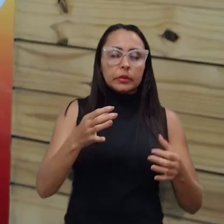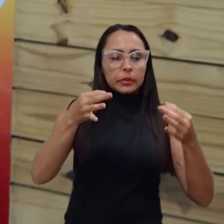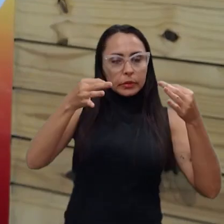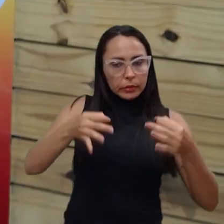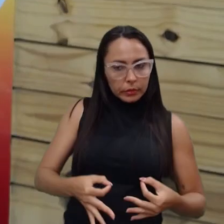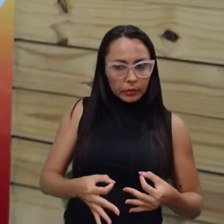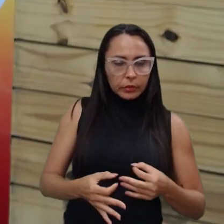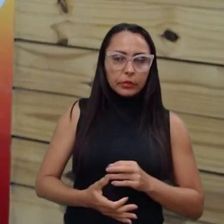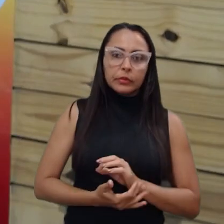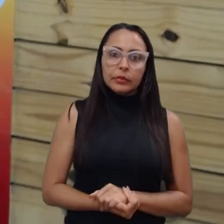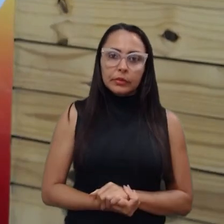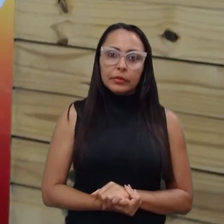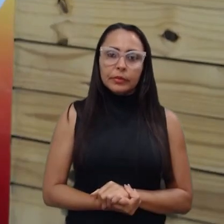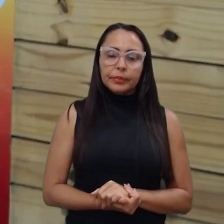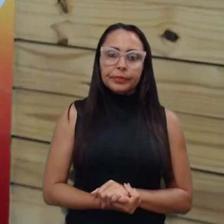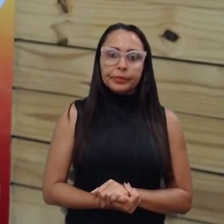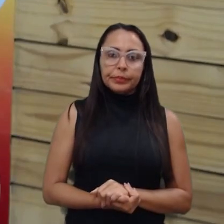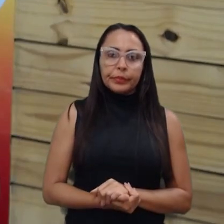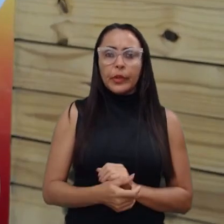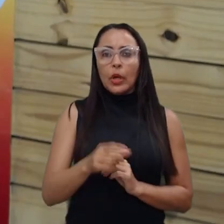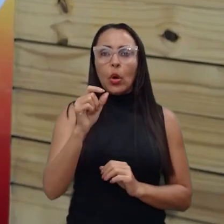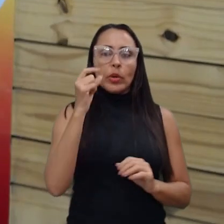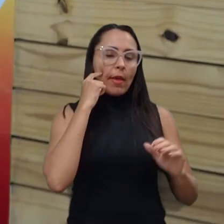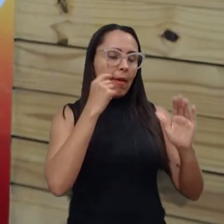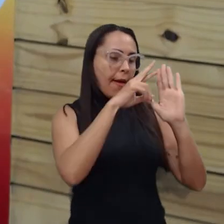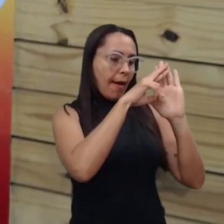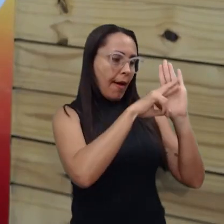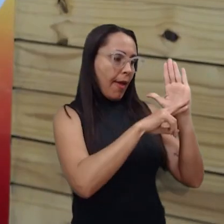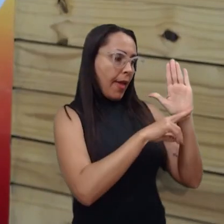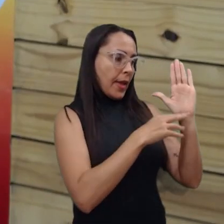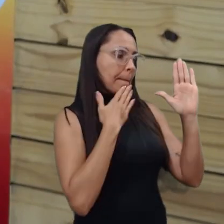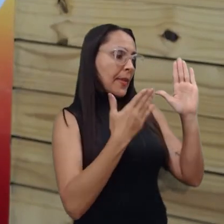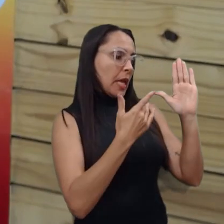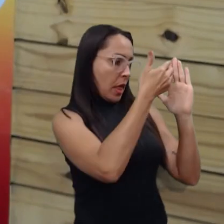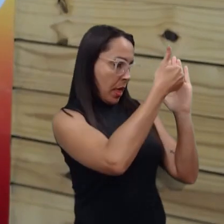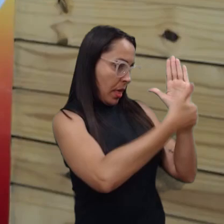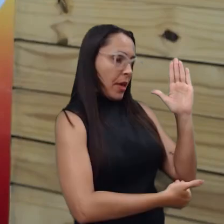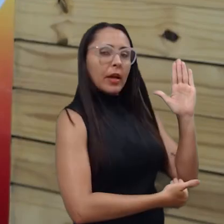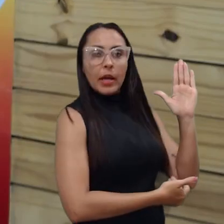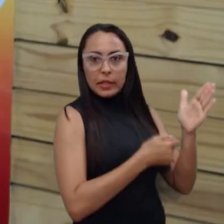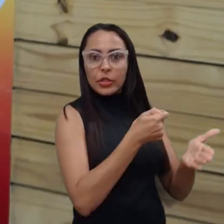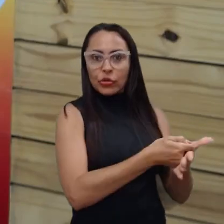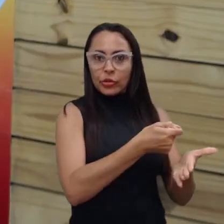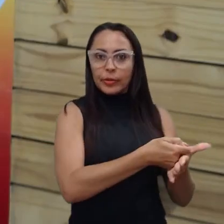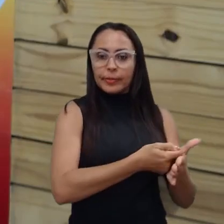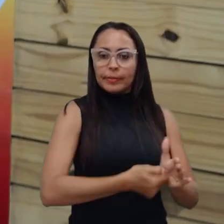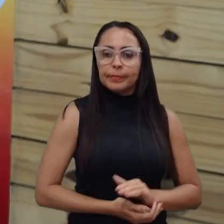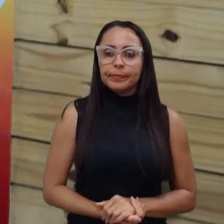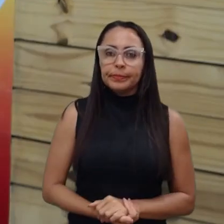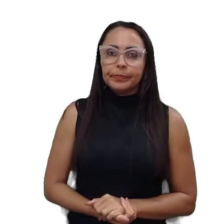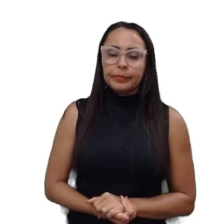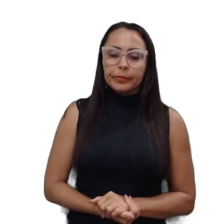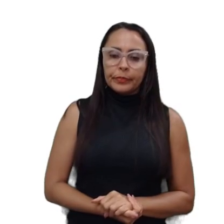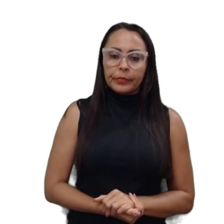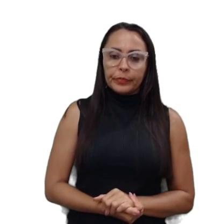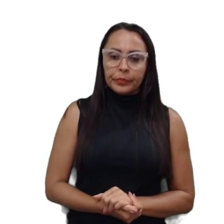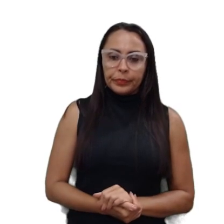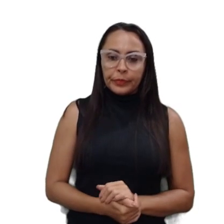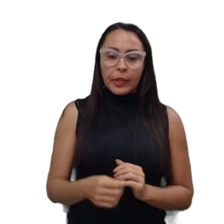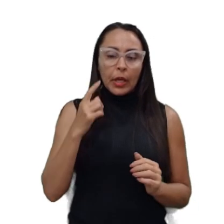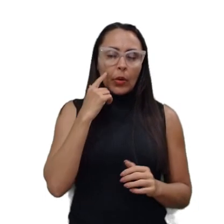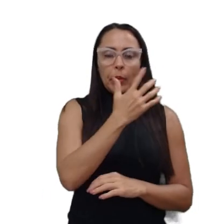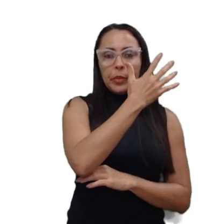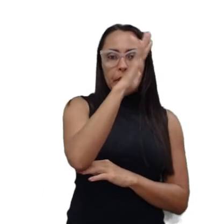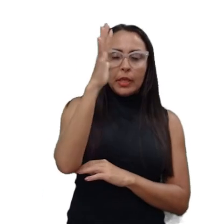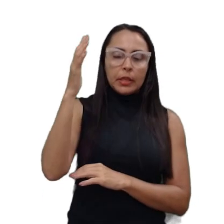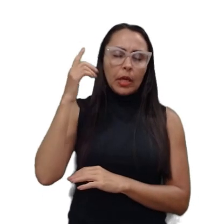adequada ao que a norma pede, o que a norma exige. A auditoria ambiental é um